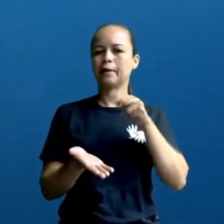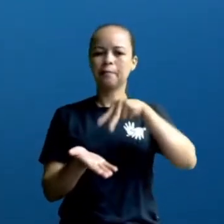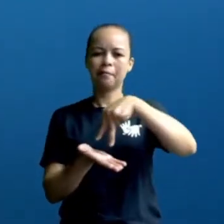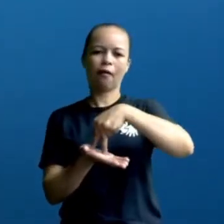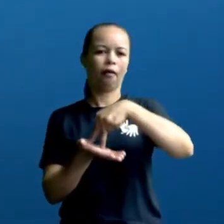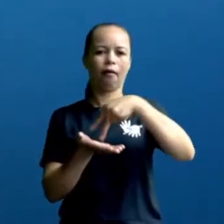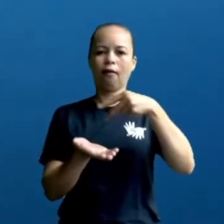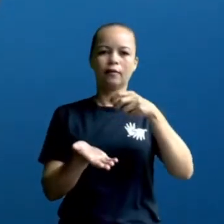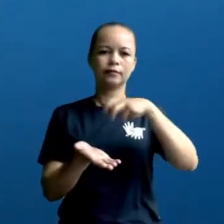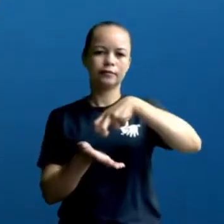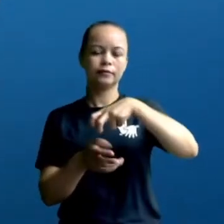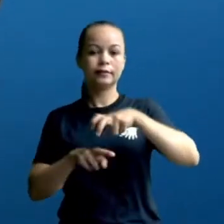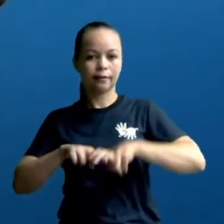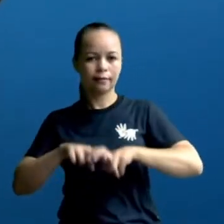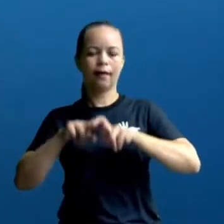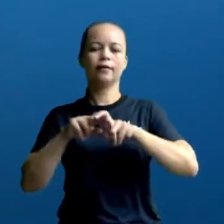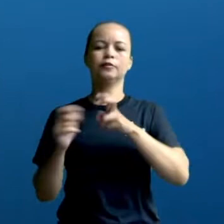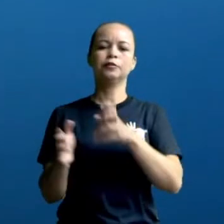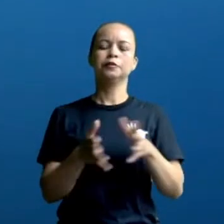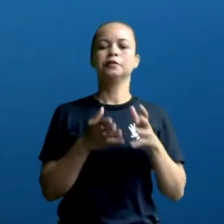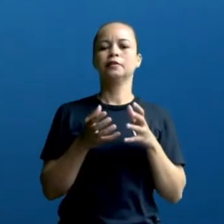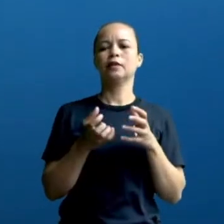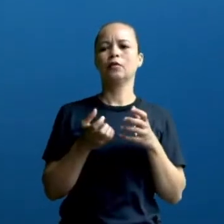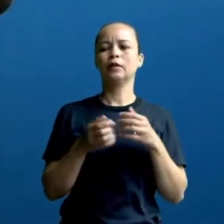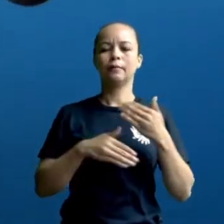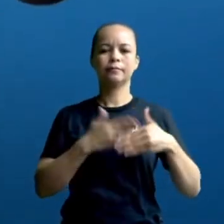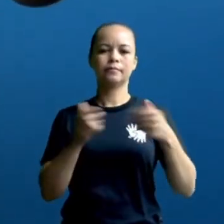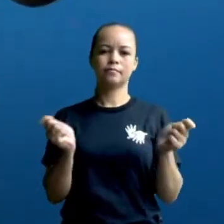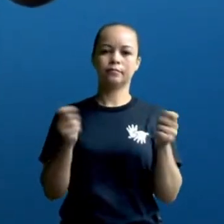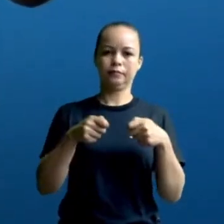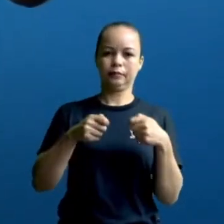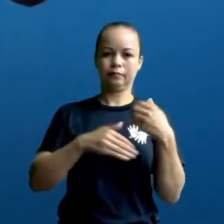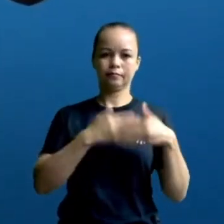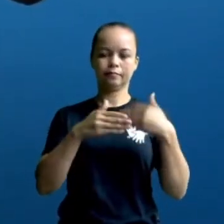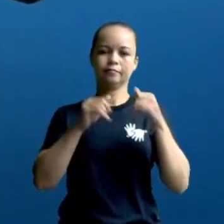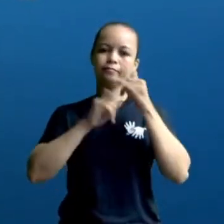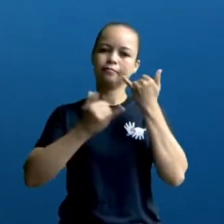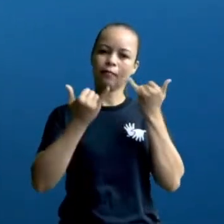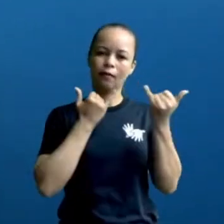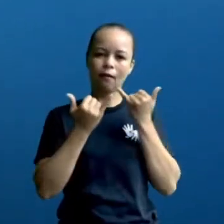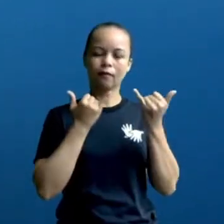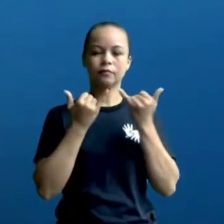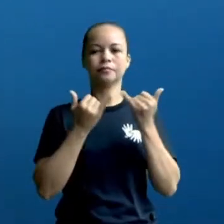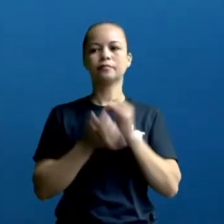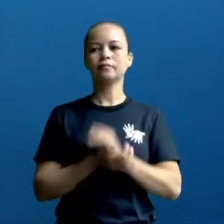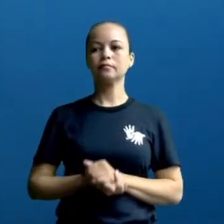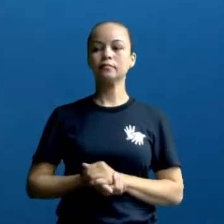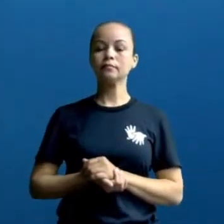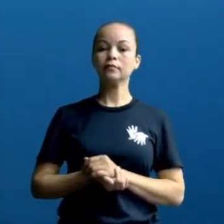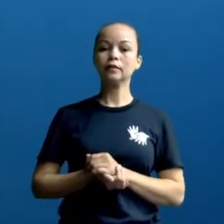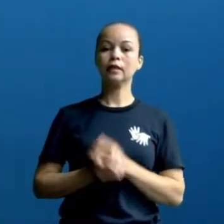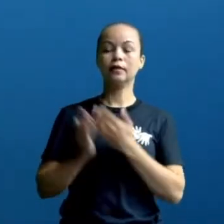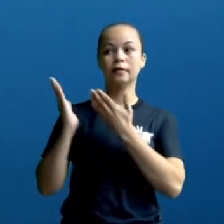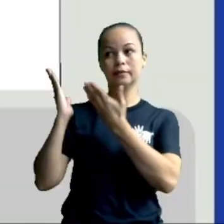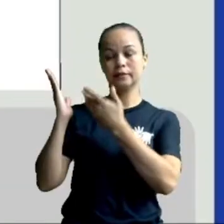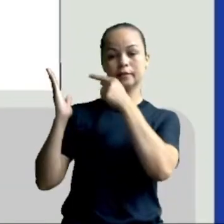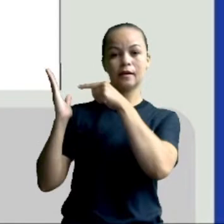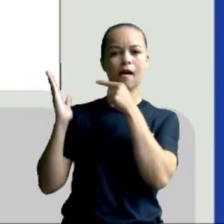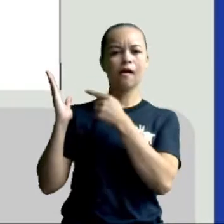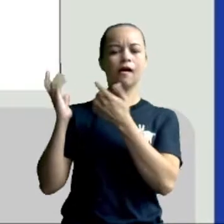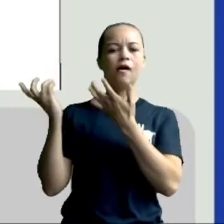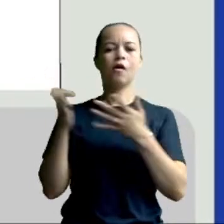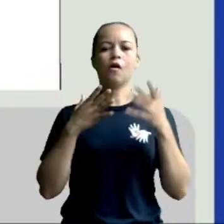gente, tem a ver com essa nossa capacidade de gerenciar essas informações. E esses órgãos dos